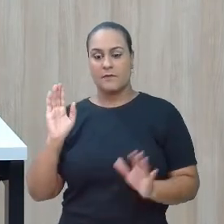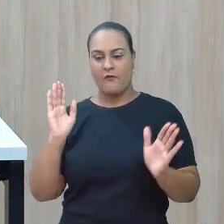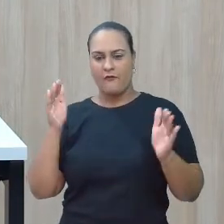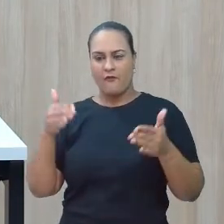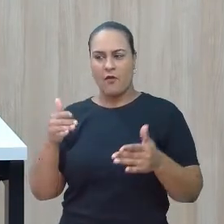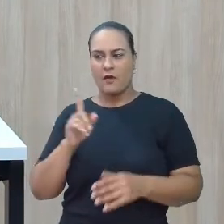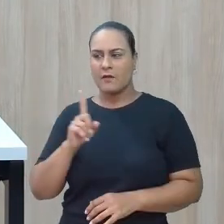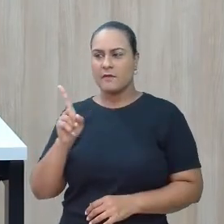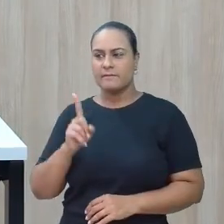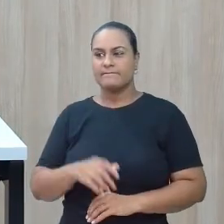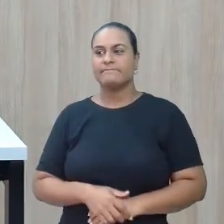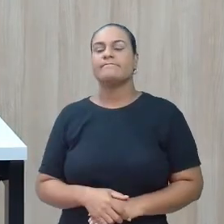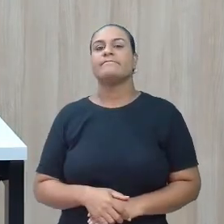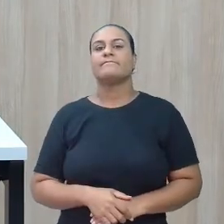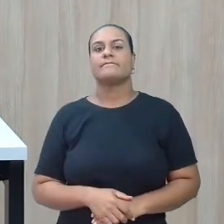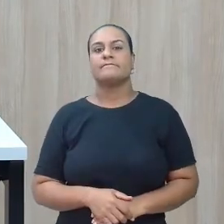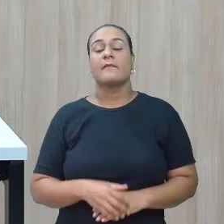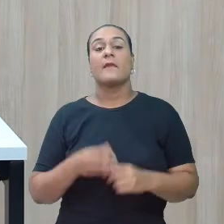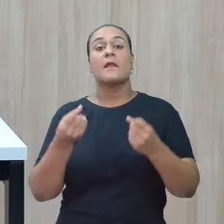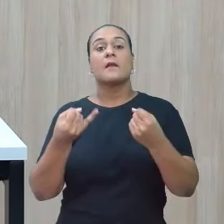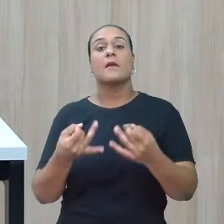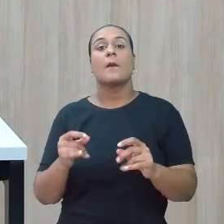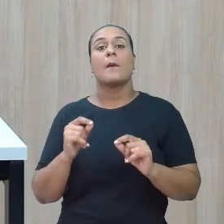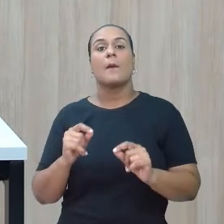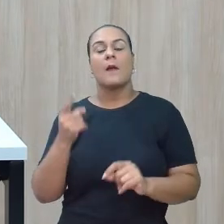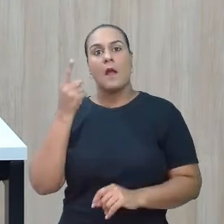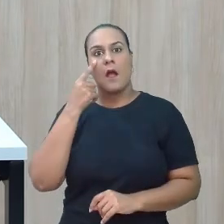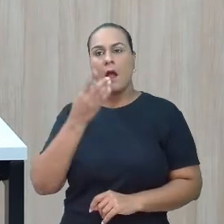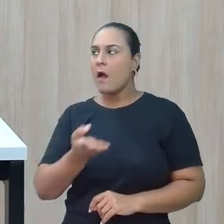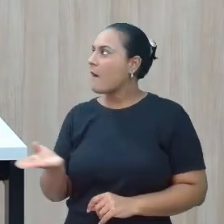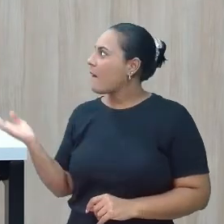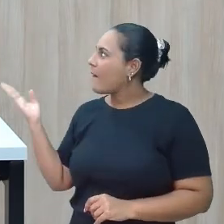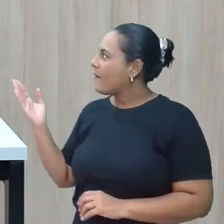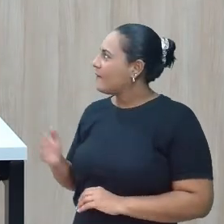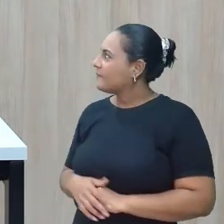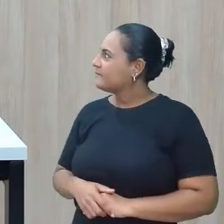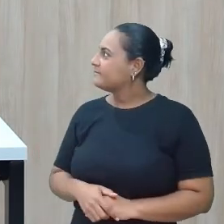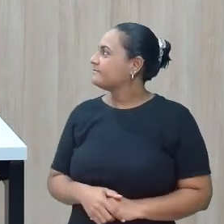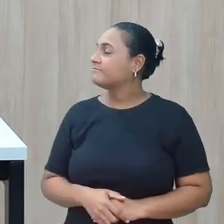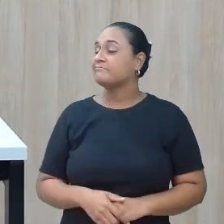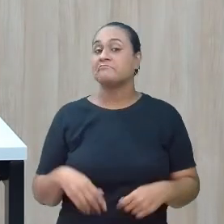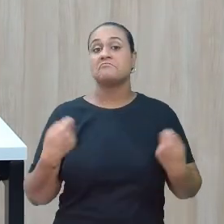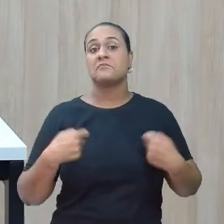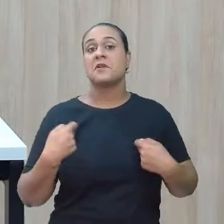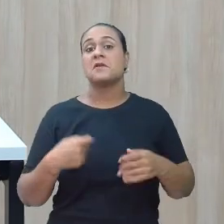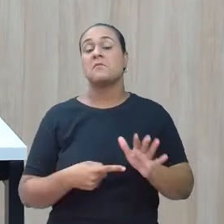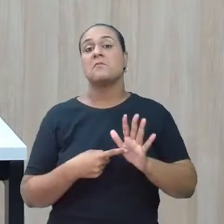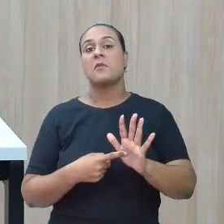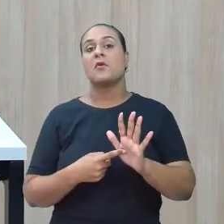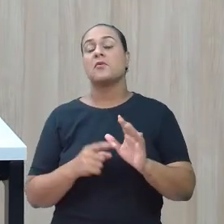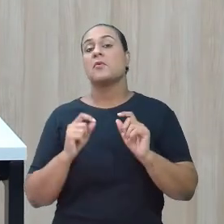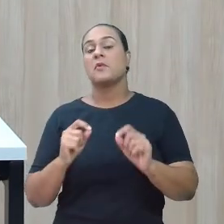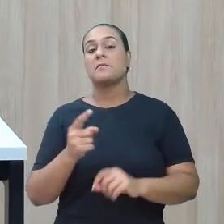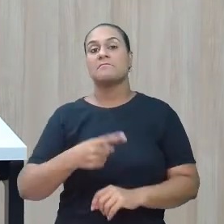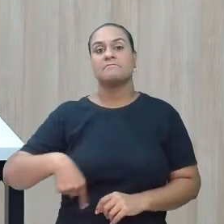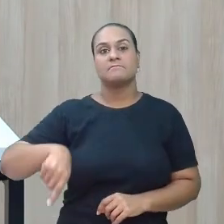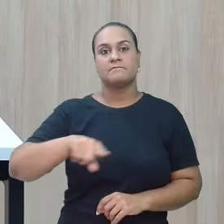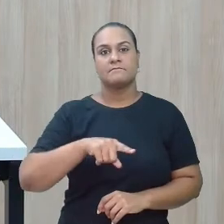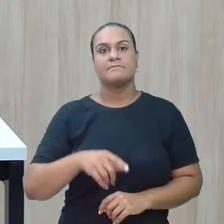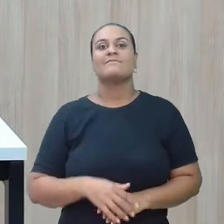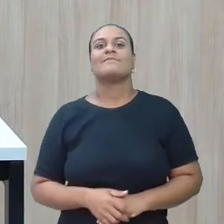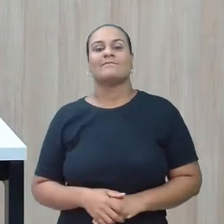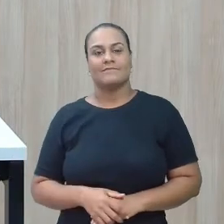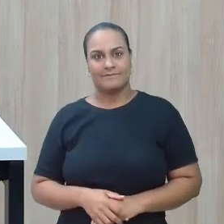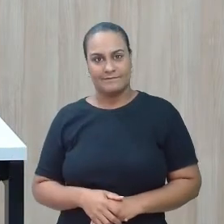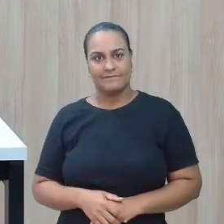aqui e dizer, né, que esse olho, né, o que é que eu preciso mostrar aqui para vocês? A questão